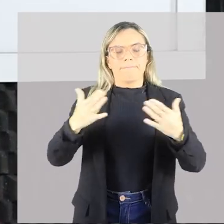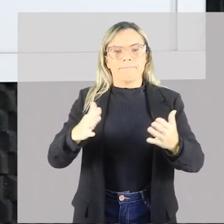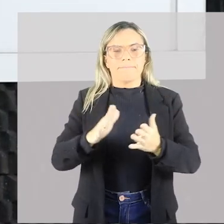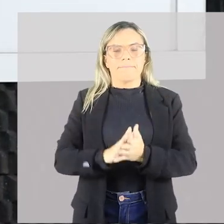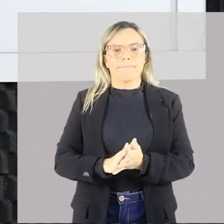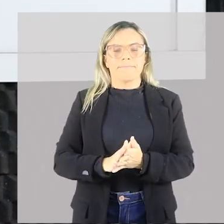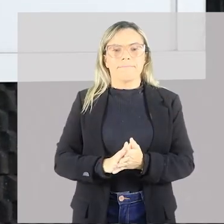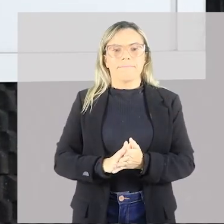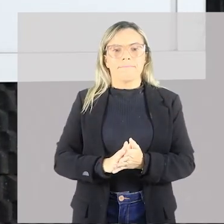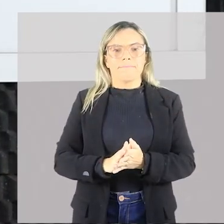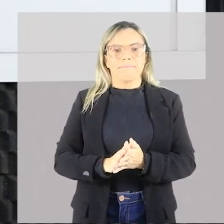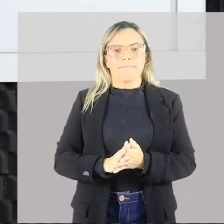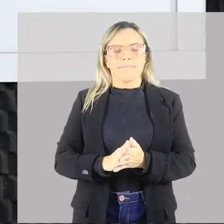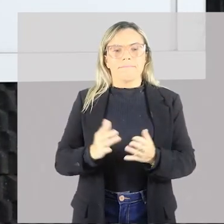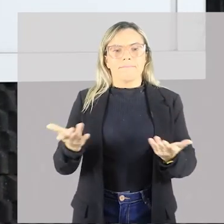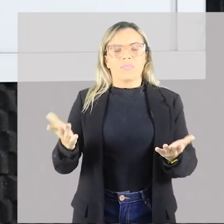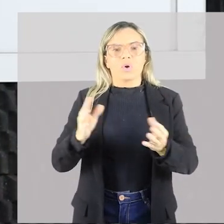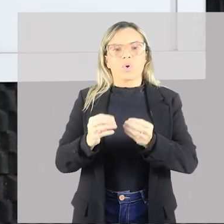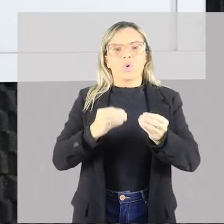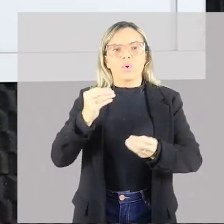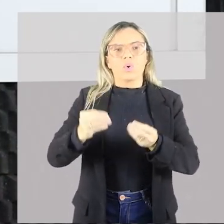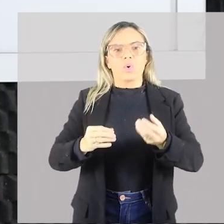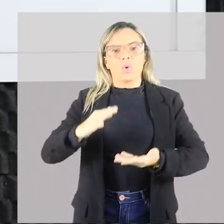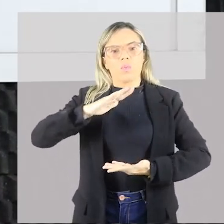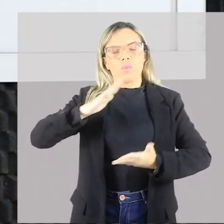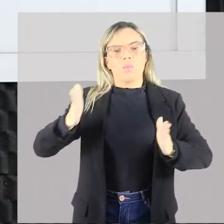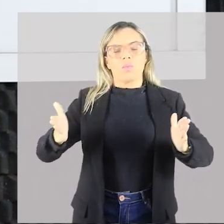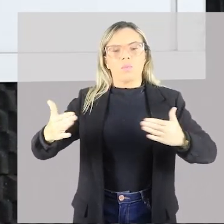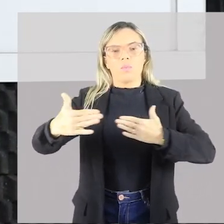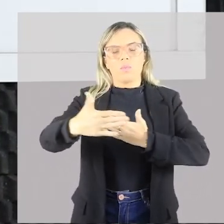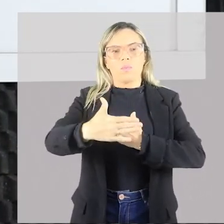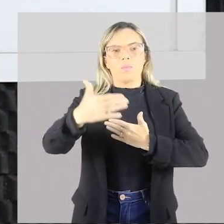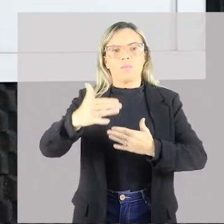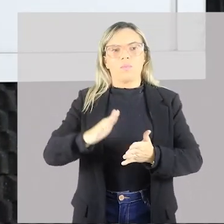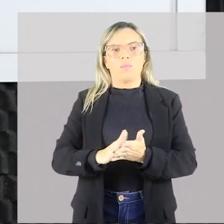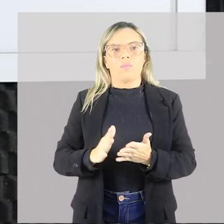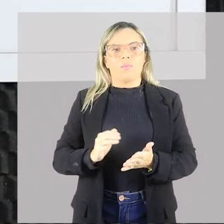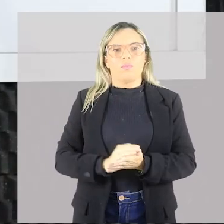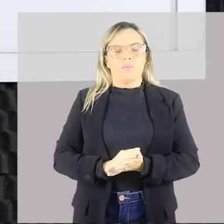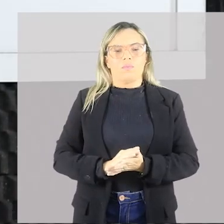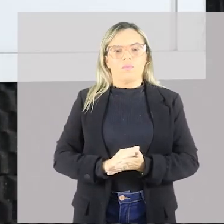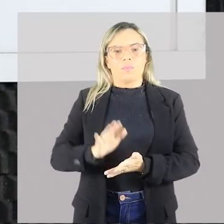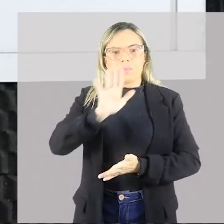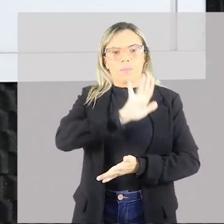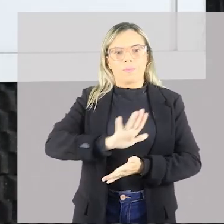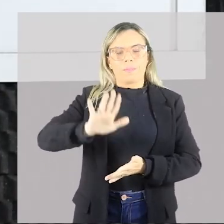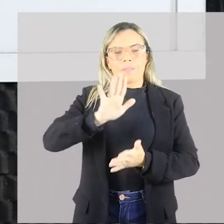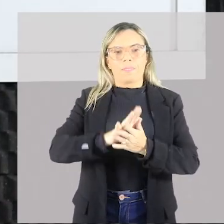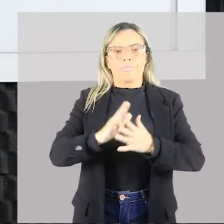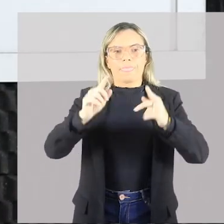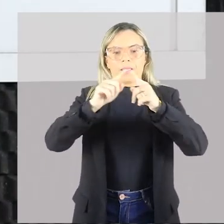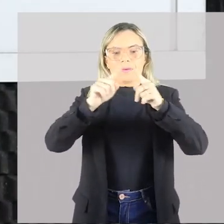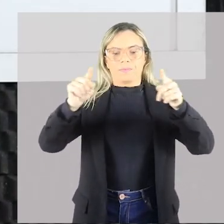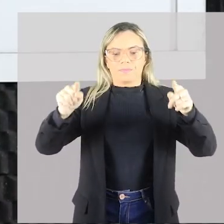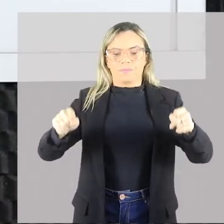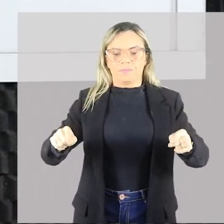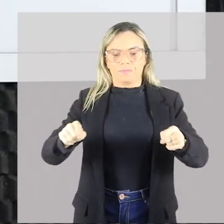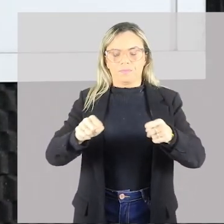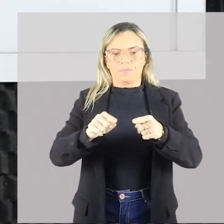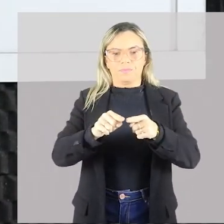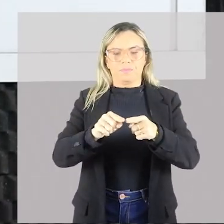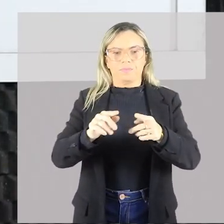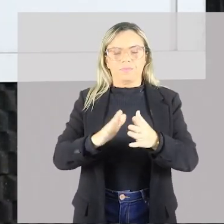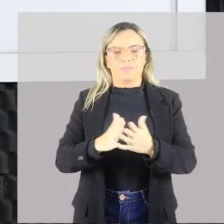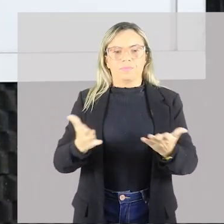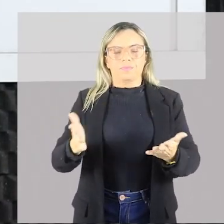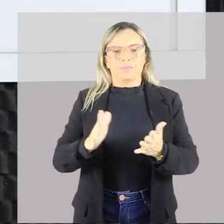E do cubo? O cubo é um paralelepípedo cujas faces são quadrados. Tá? É aquele cubo que tem o